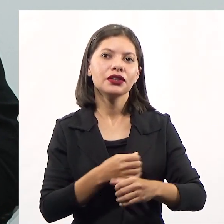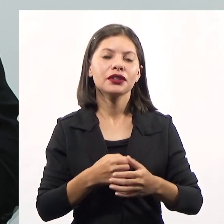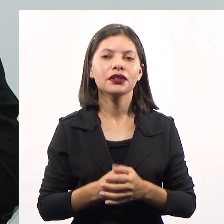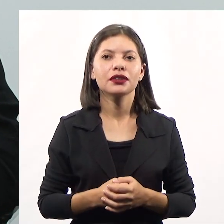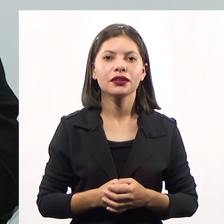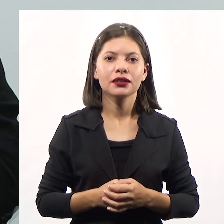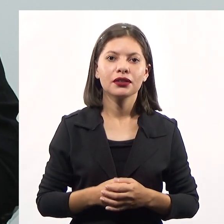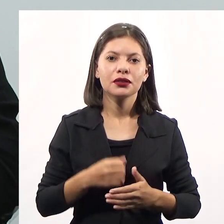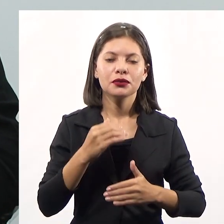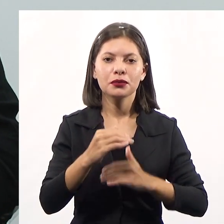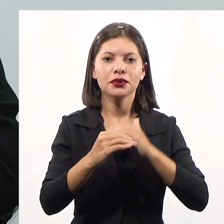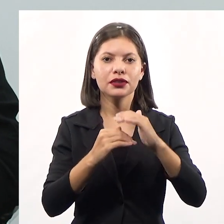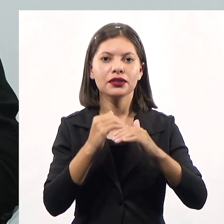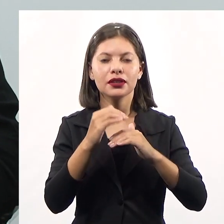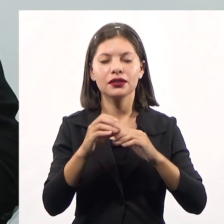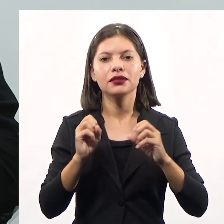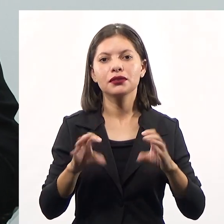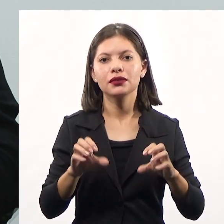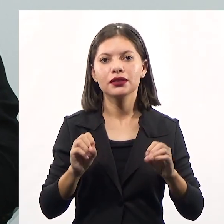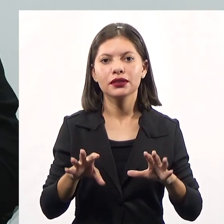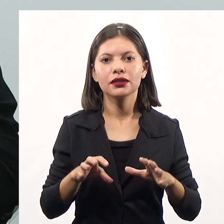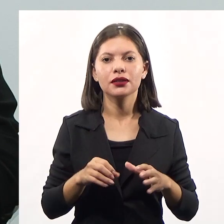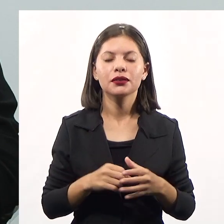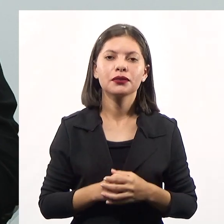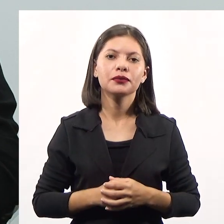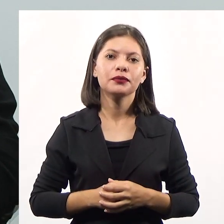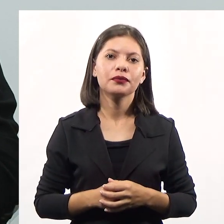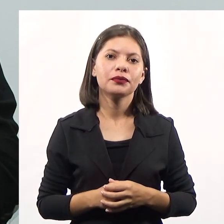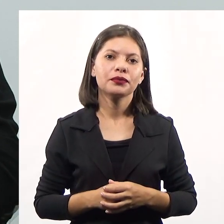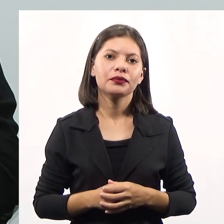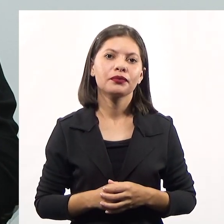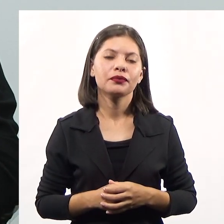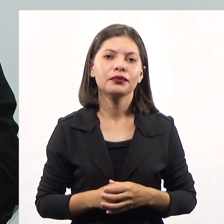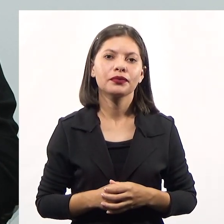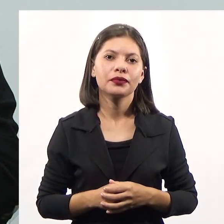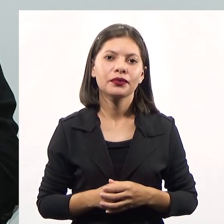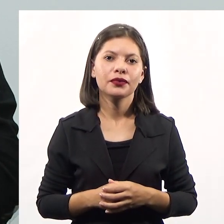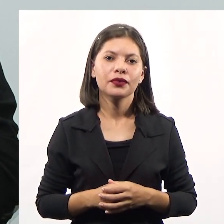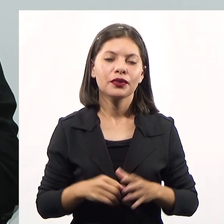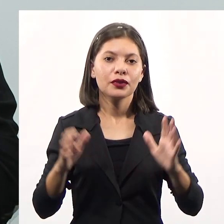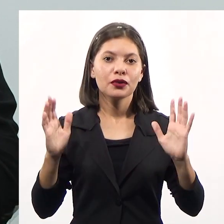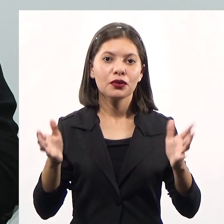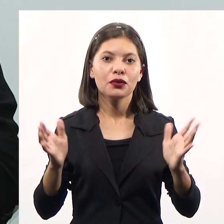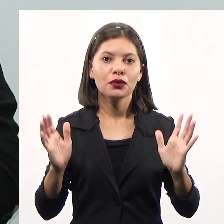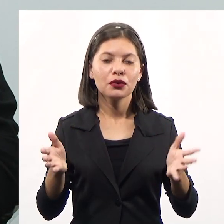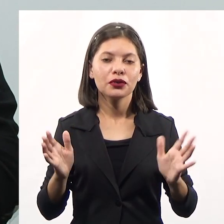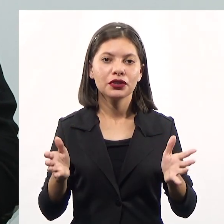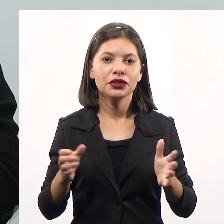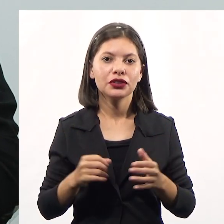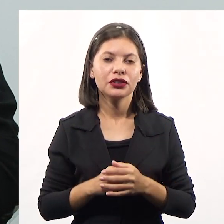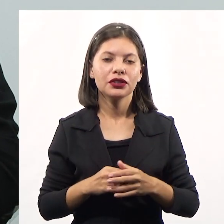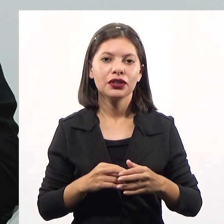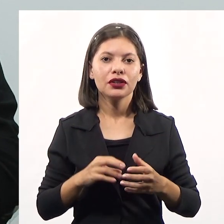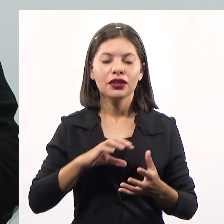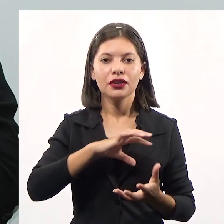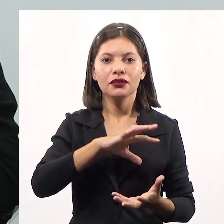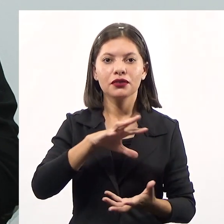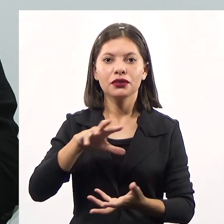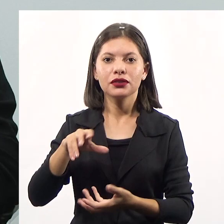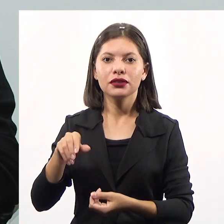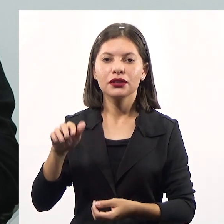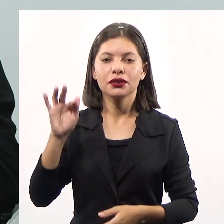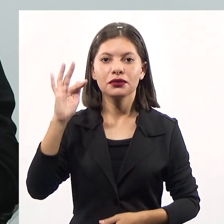processo educativo, a gente chega então na Idade Moderna, com a Revolução